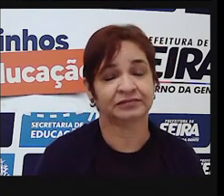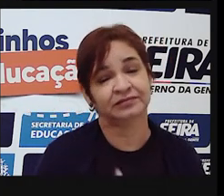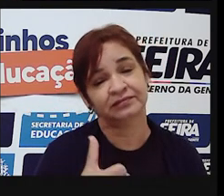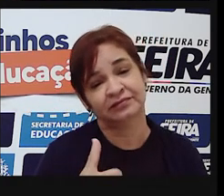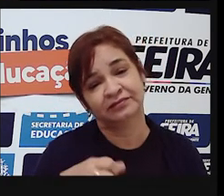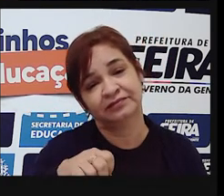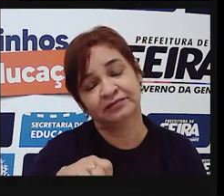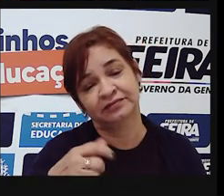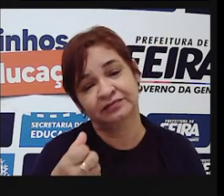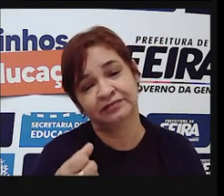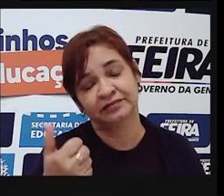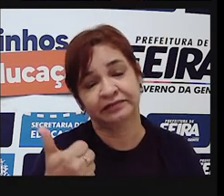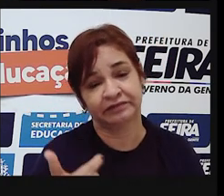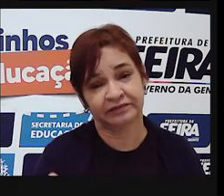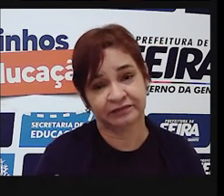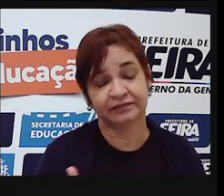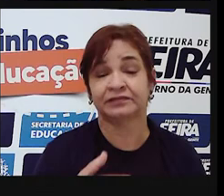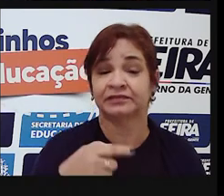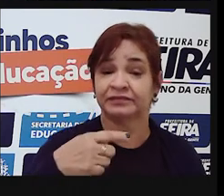Boa Viagem, Salvador,